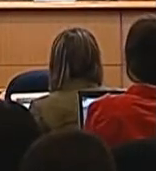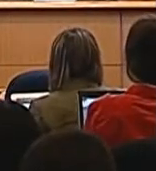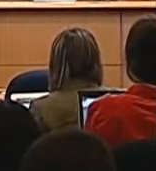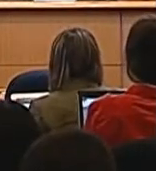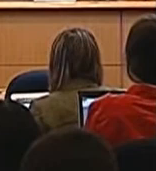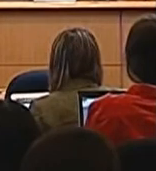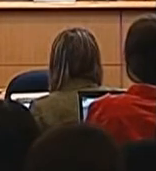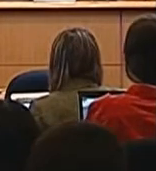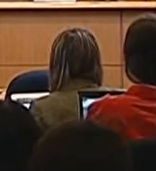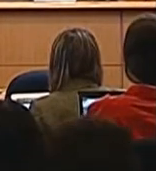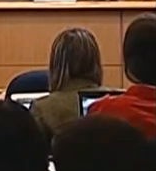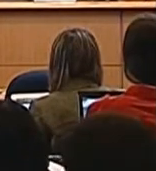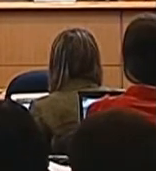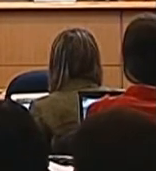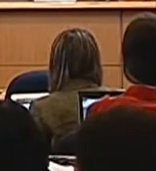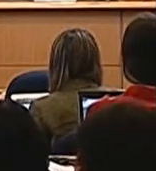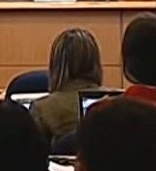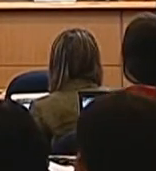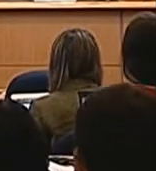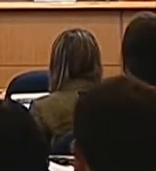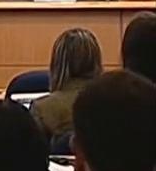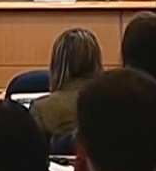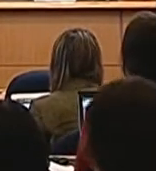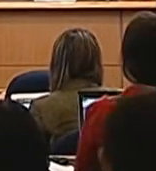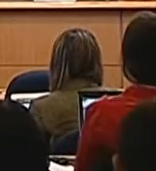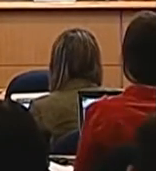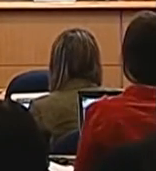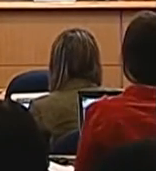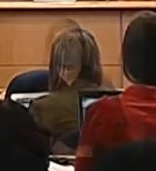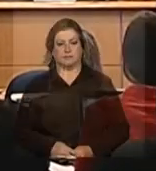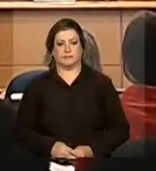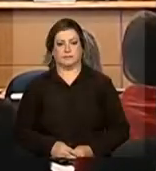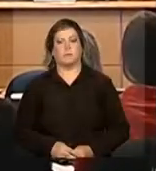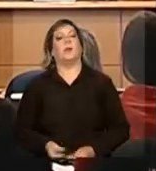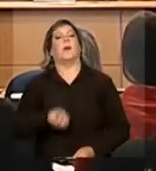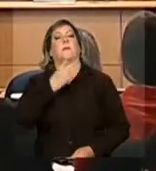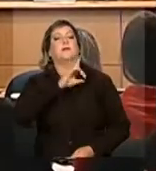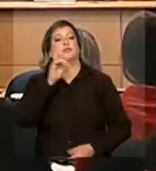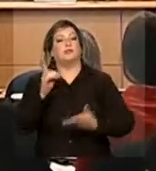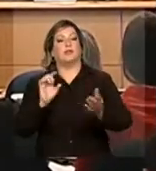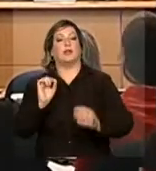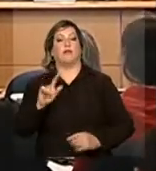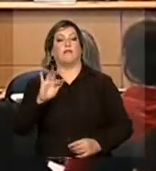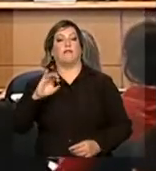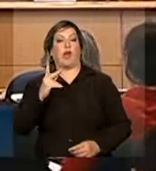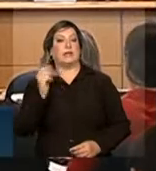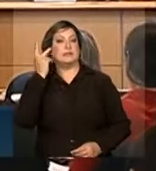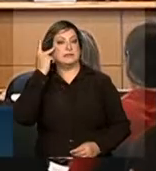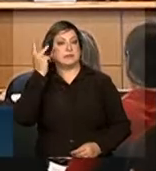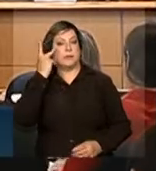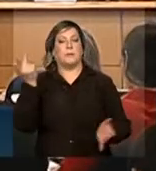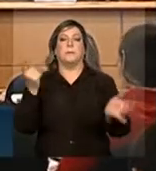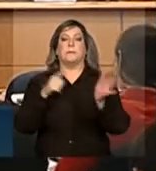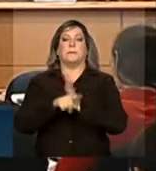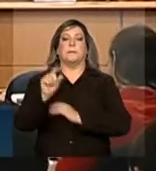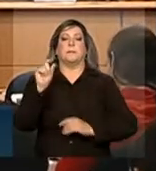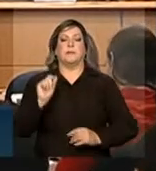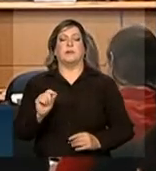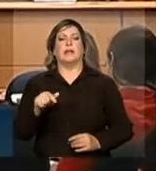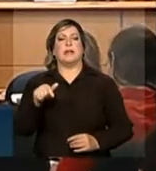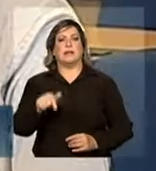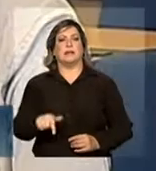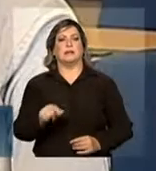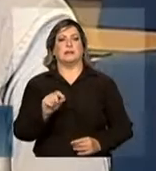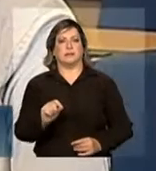vocês Bom dia Ministro Joana da Folha de São Paulo duas perguntas eh com essa segunda rodada a gente viu